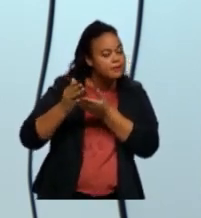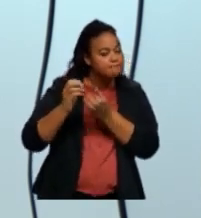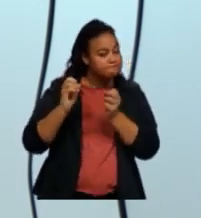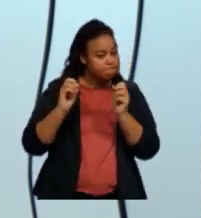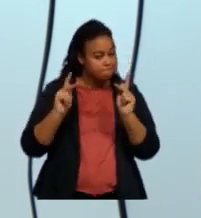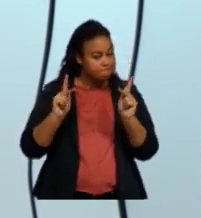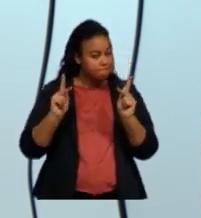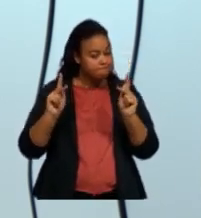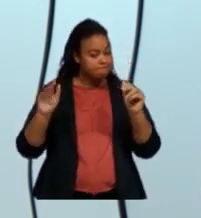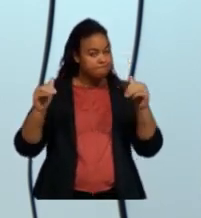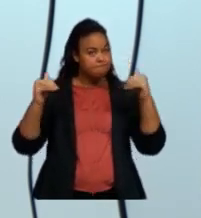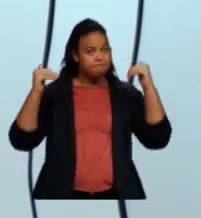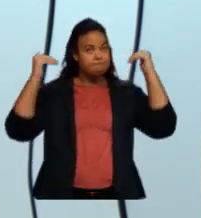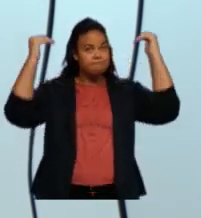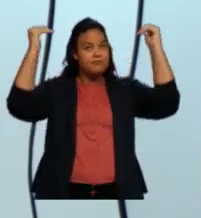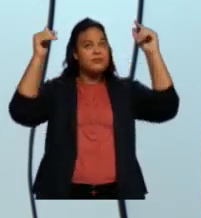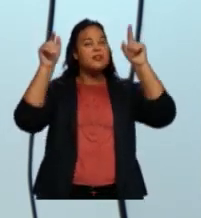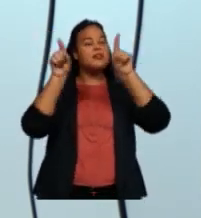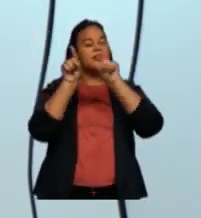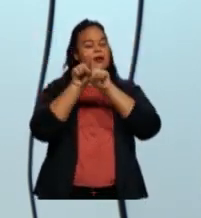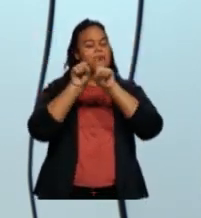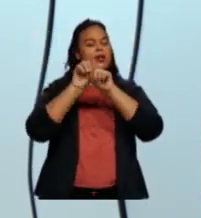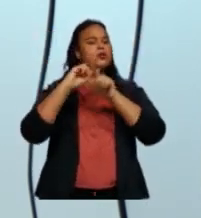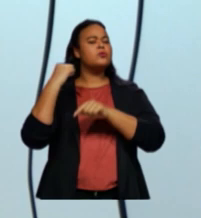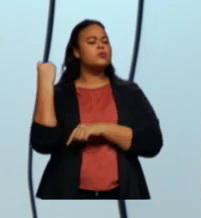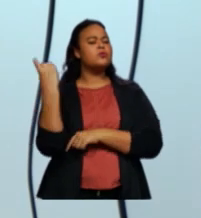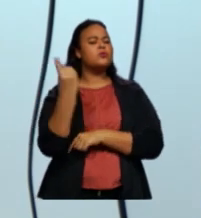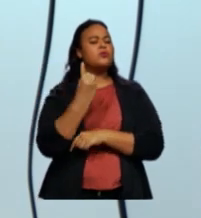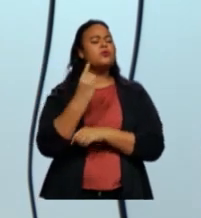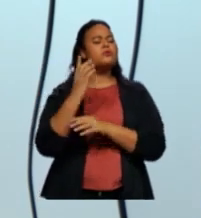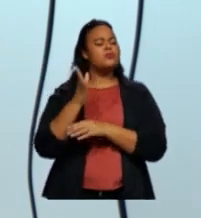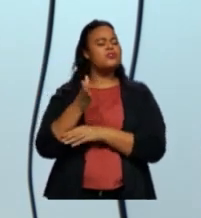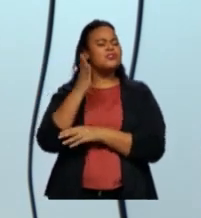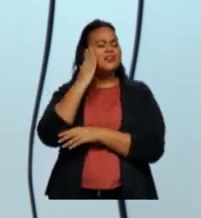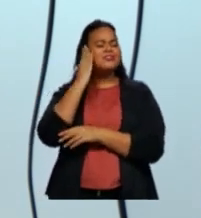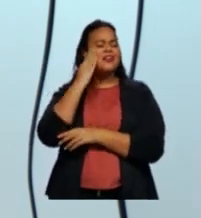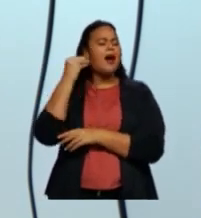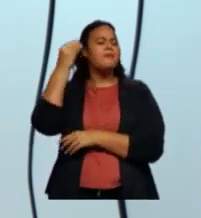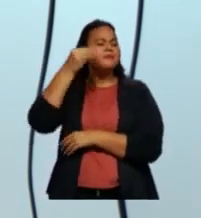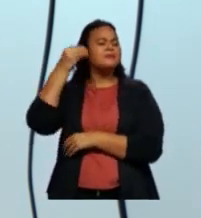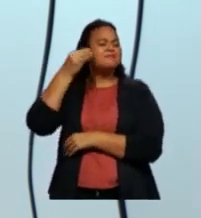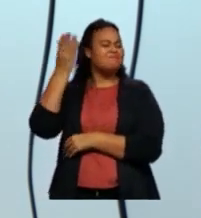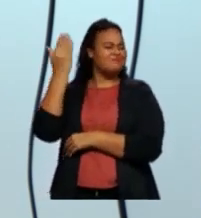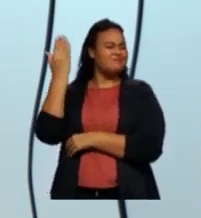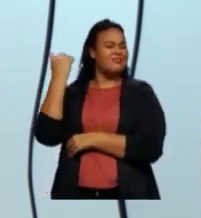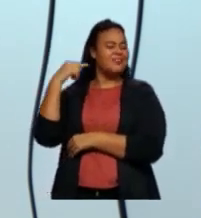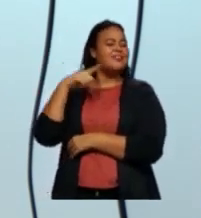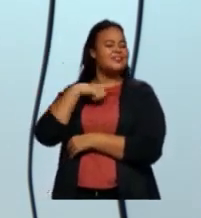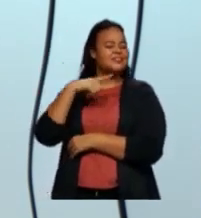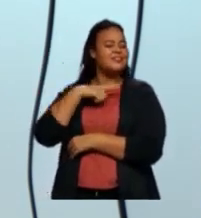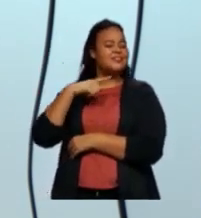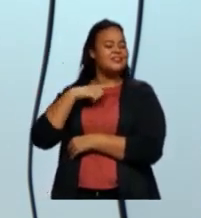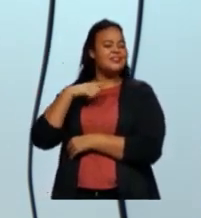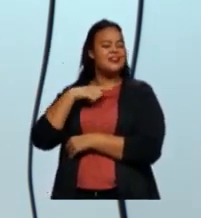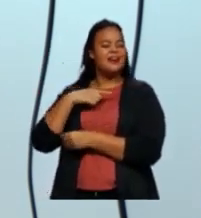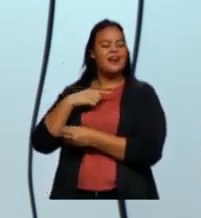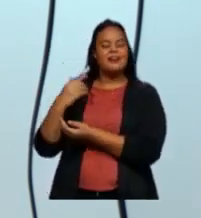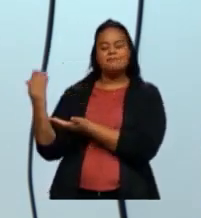essa fase da pré-adolescência e da adolescência. Portanto, é preciso